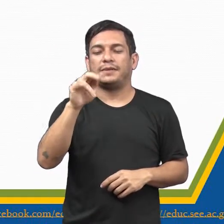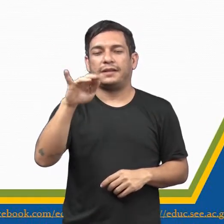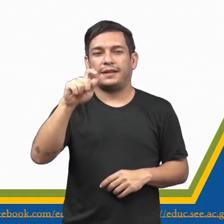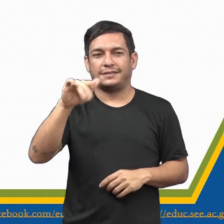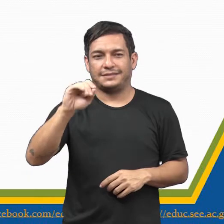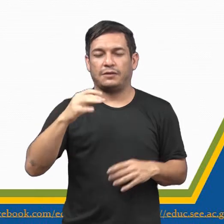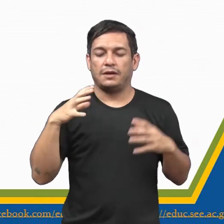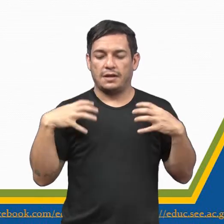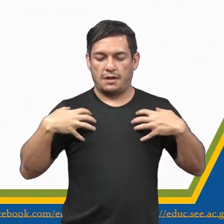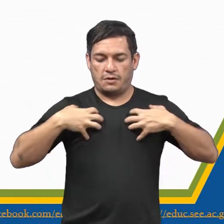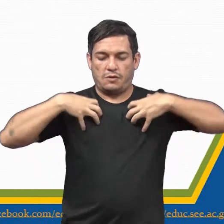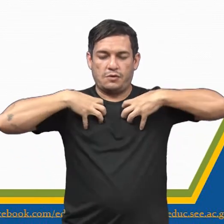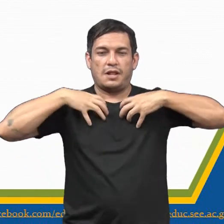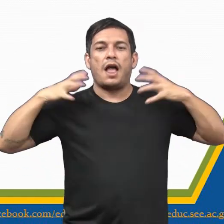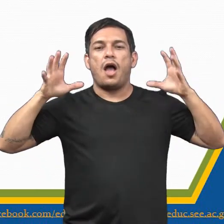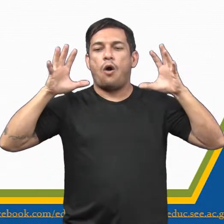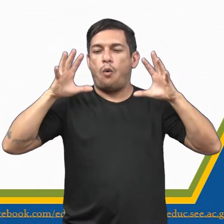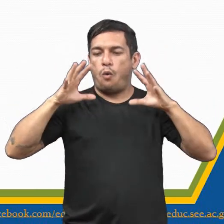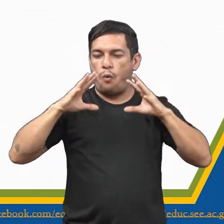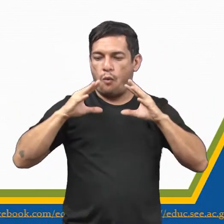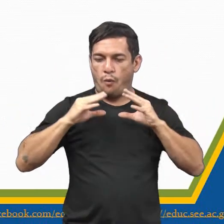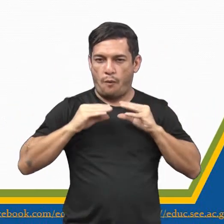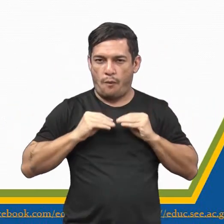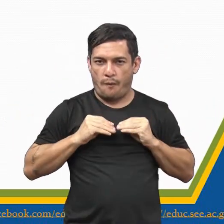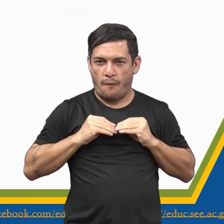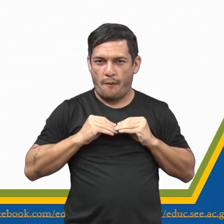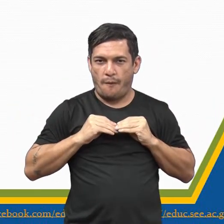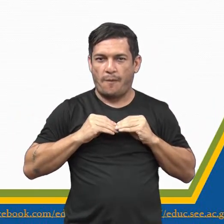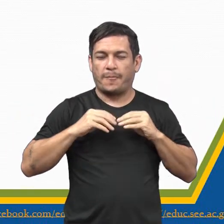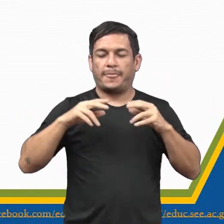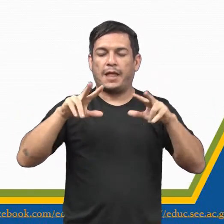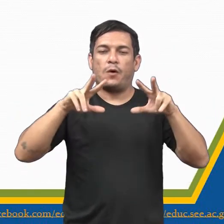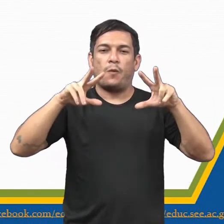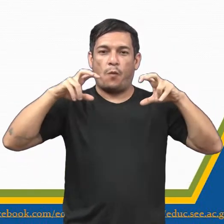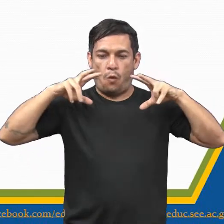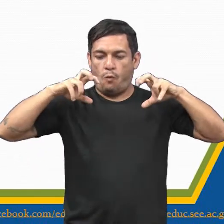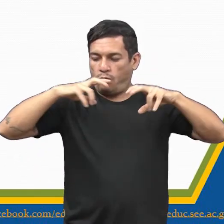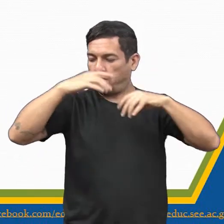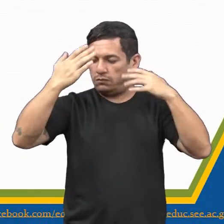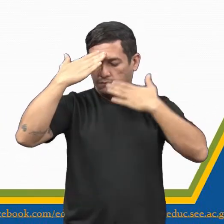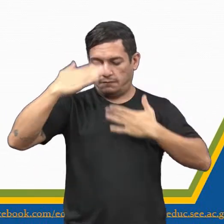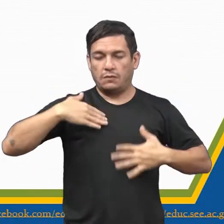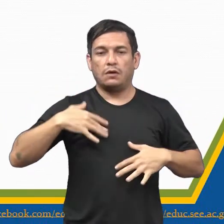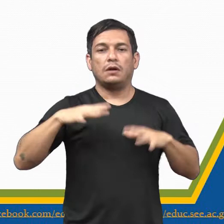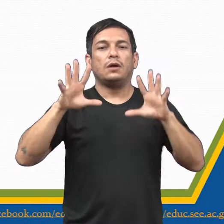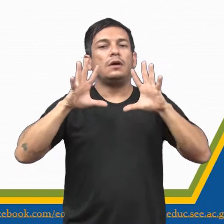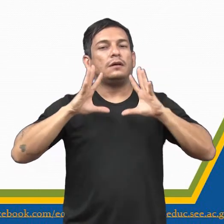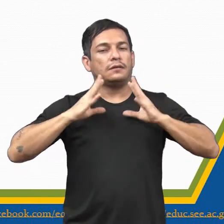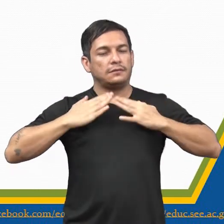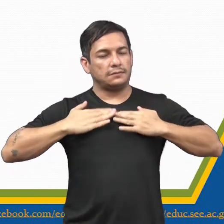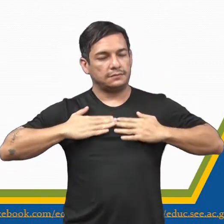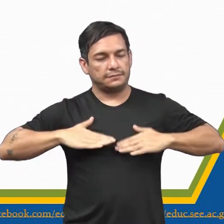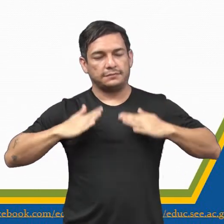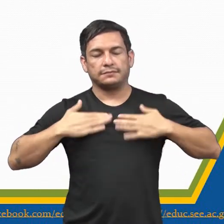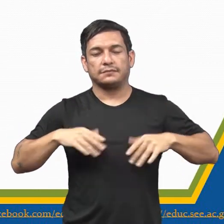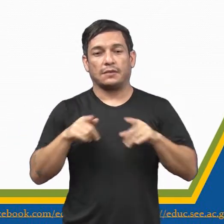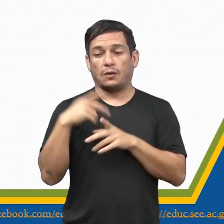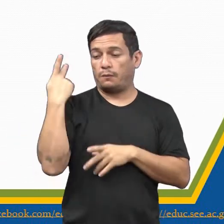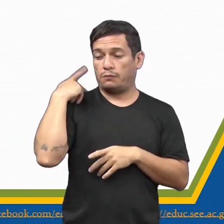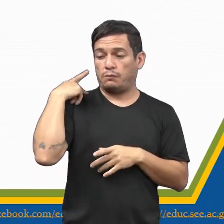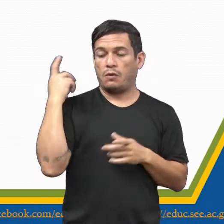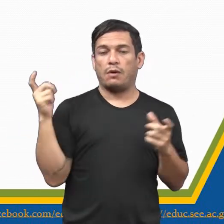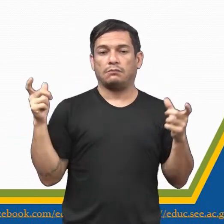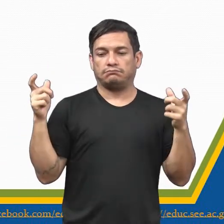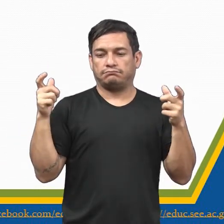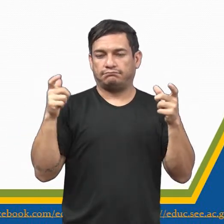já baixam, os músculos intercostais eles relaxam, né? O nosso pulmão ele volta ao tamanho normal, porque ele